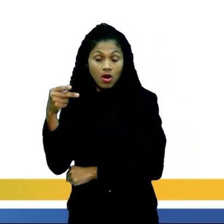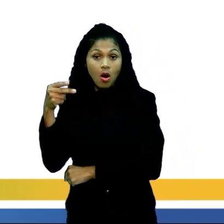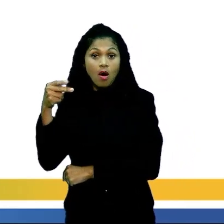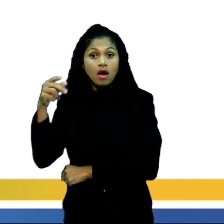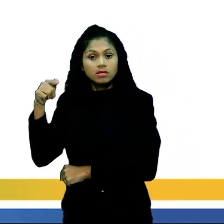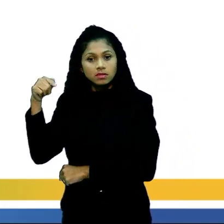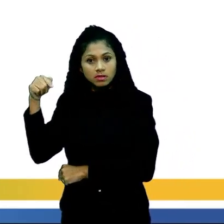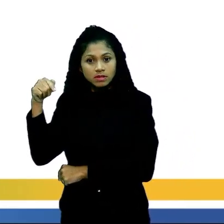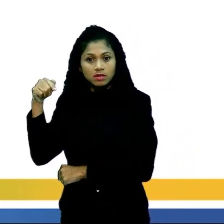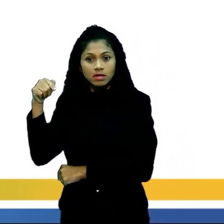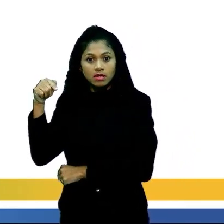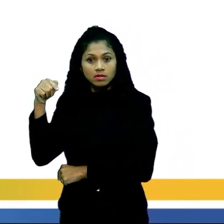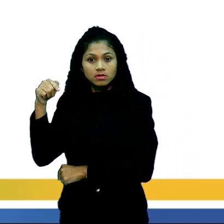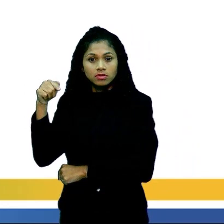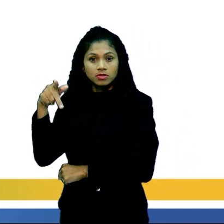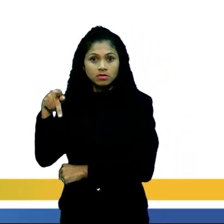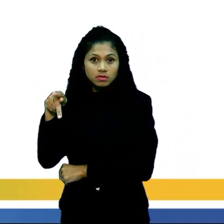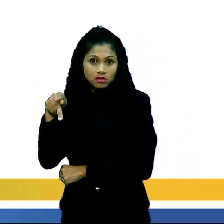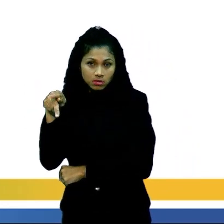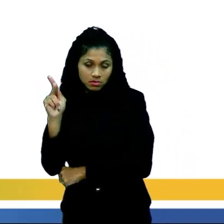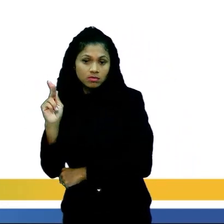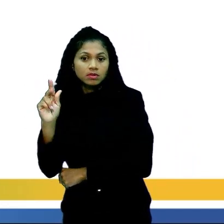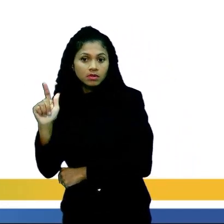7,5 kg, ou seja,